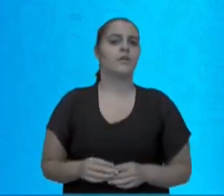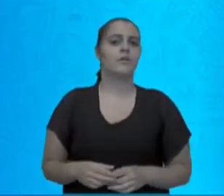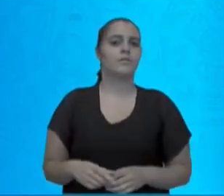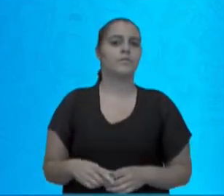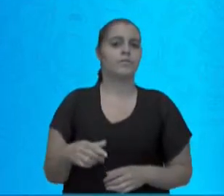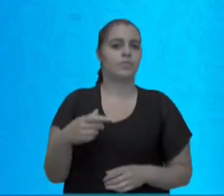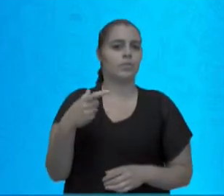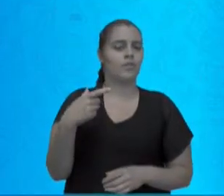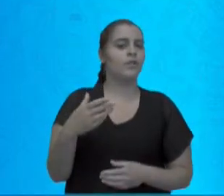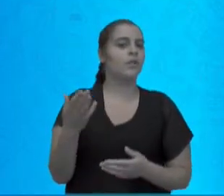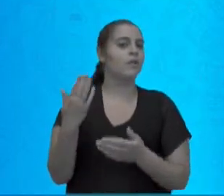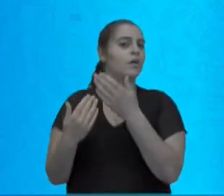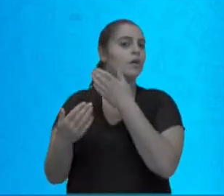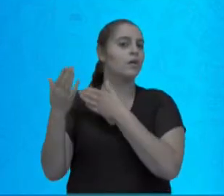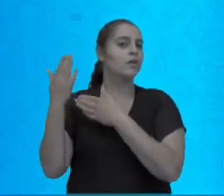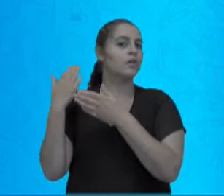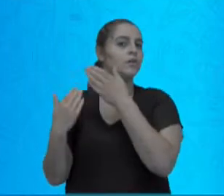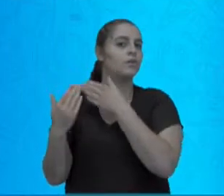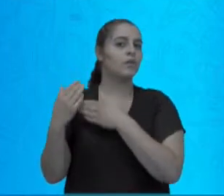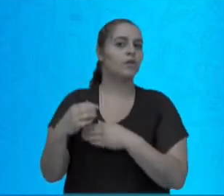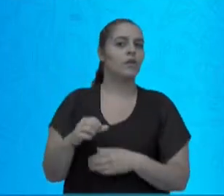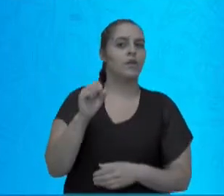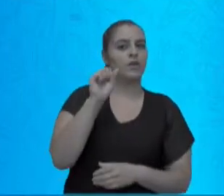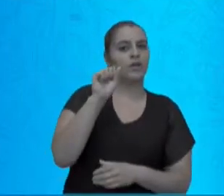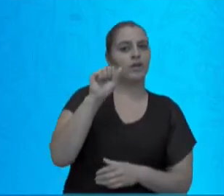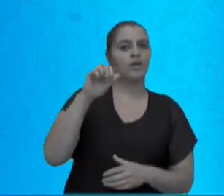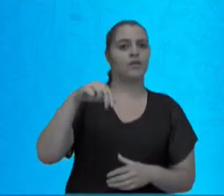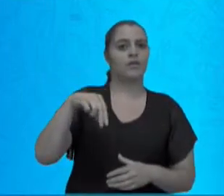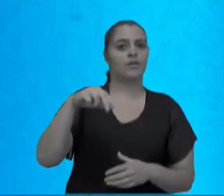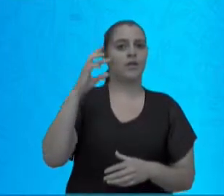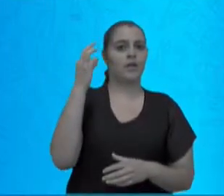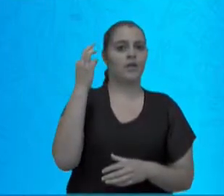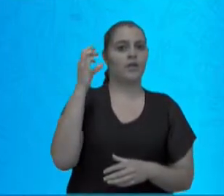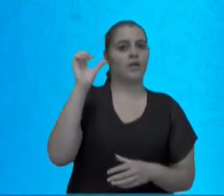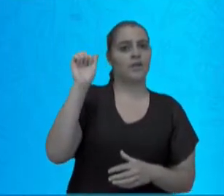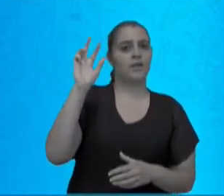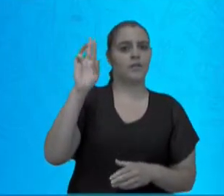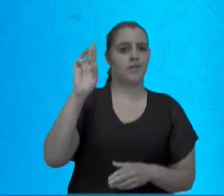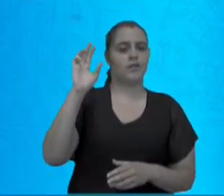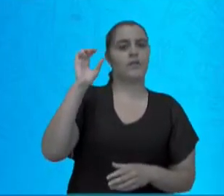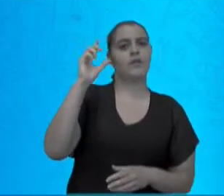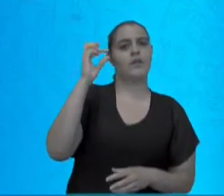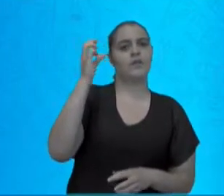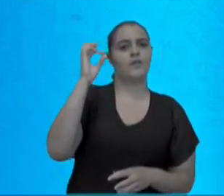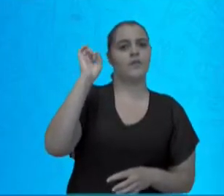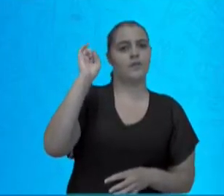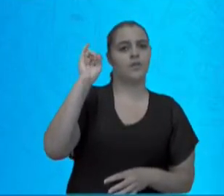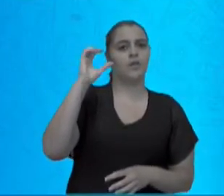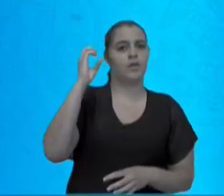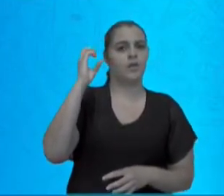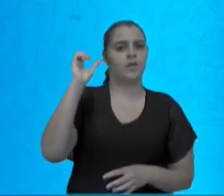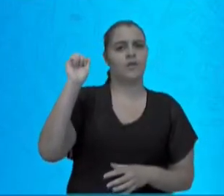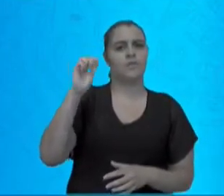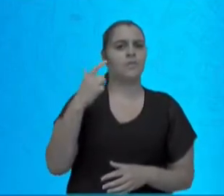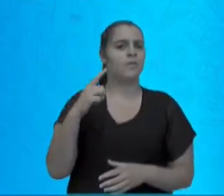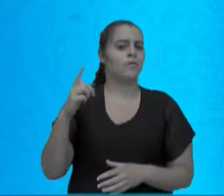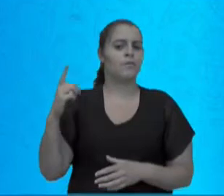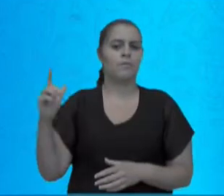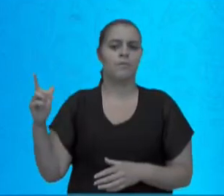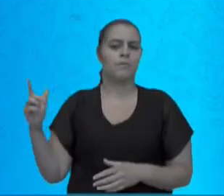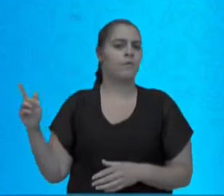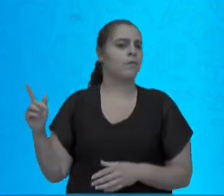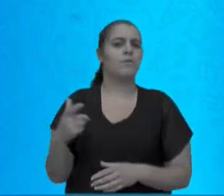aula anterior, que a Antártida ela não foi colonizada por nenhum